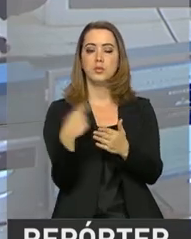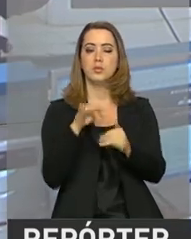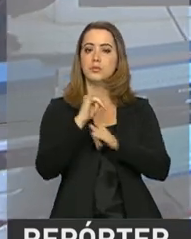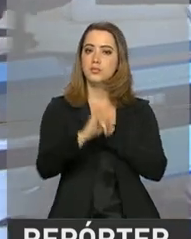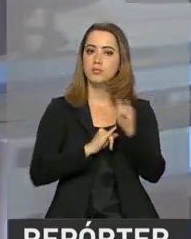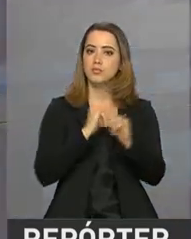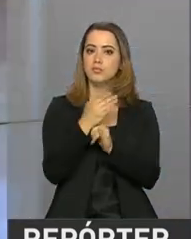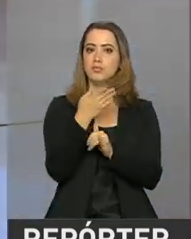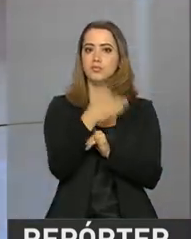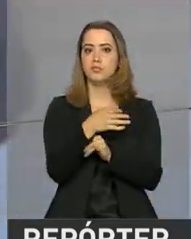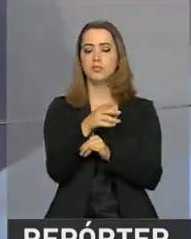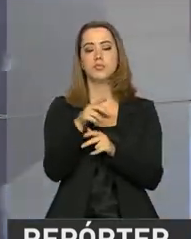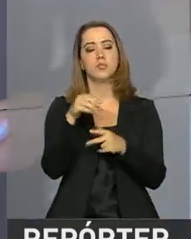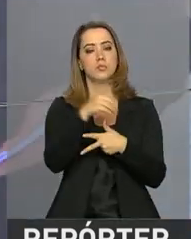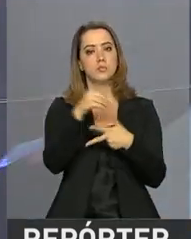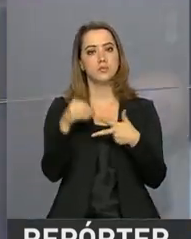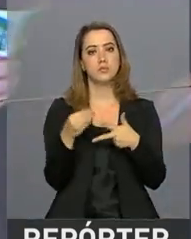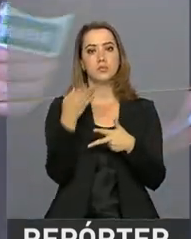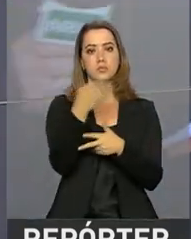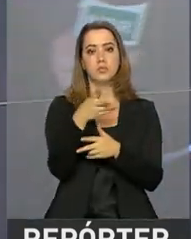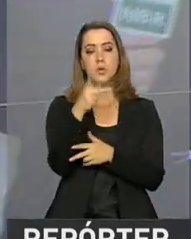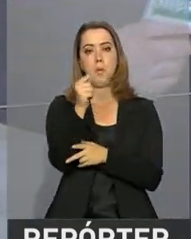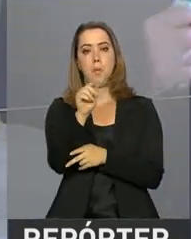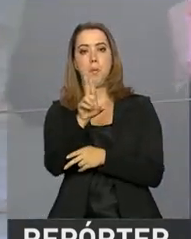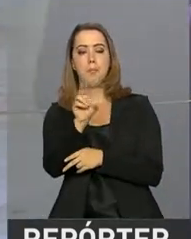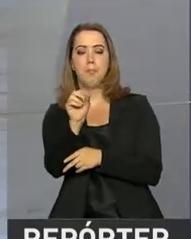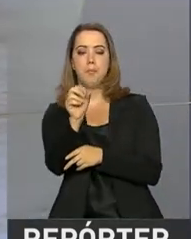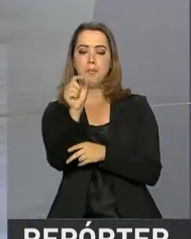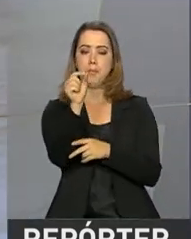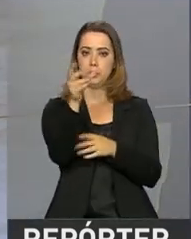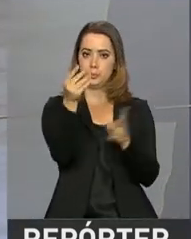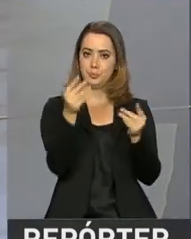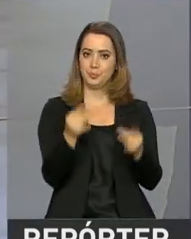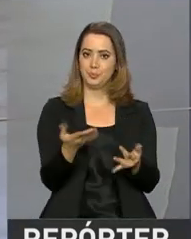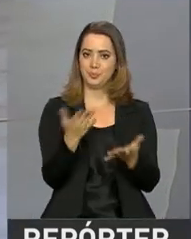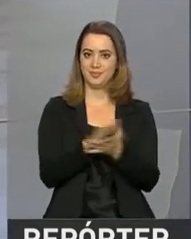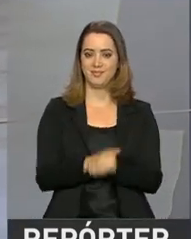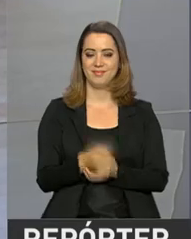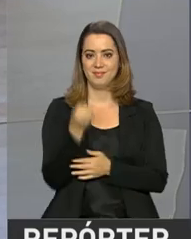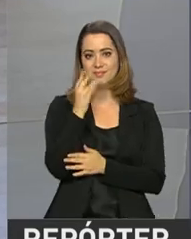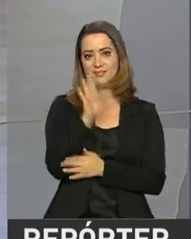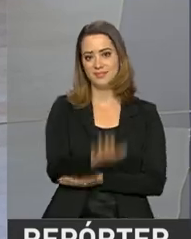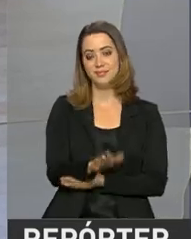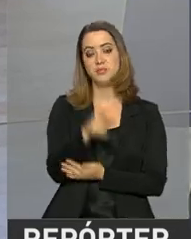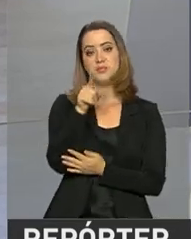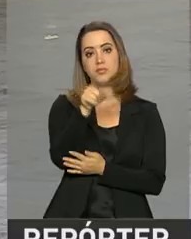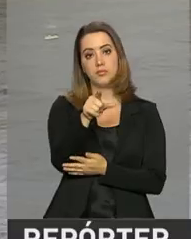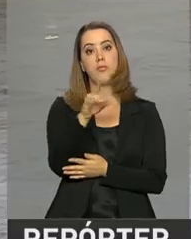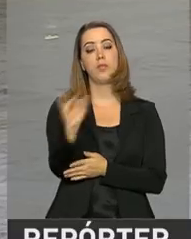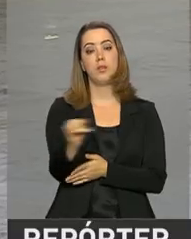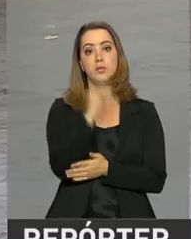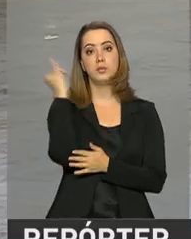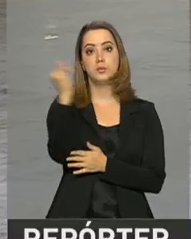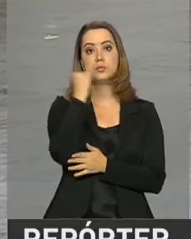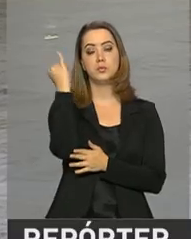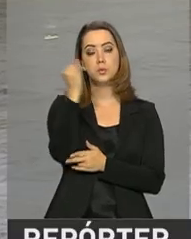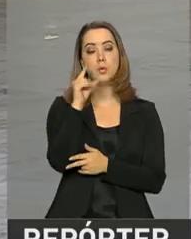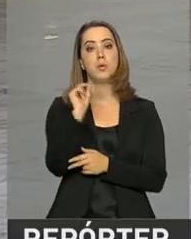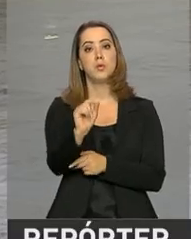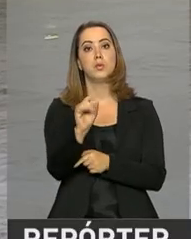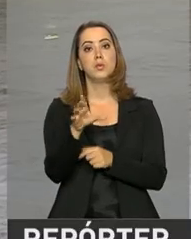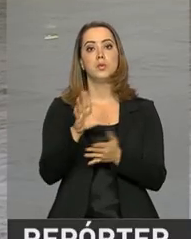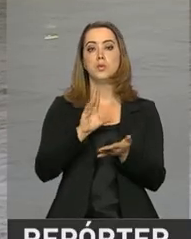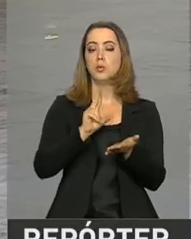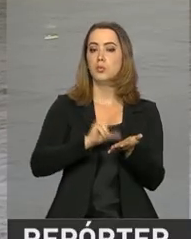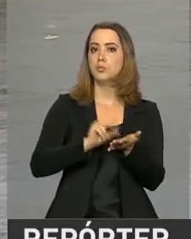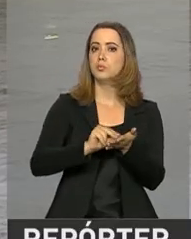repórter Paulo lávia tem as informações pra gente Paulo Boa tarde Boa tarde Jaime é uma importante ferramenta para o